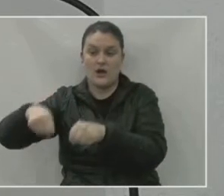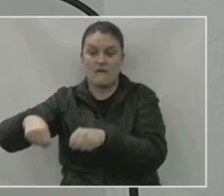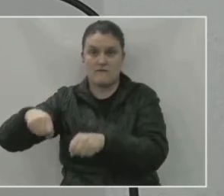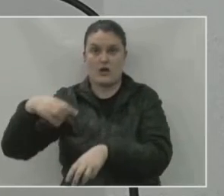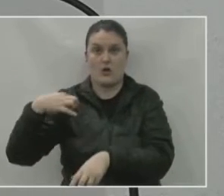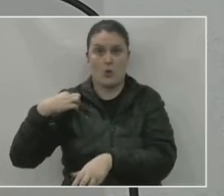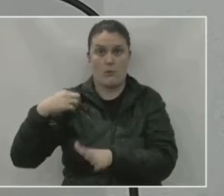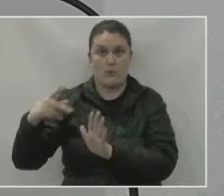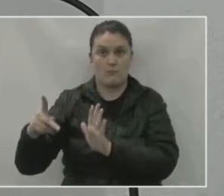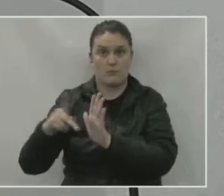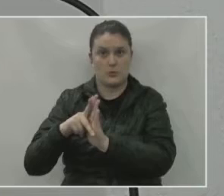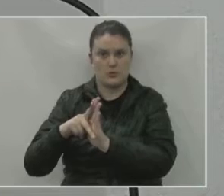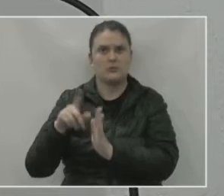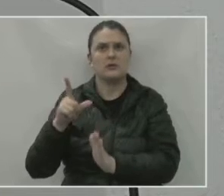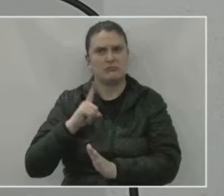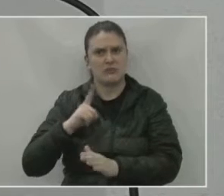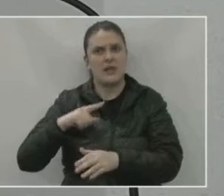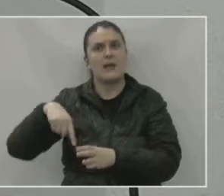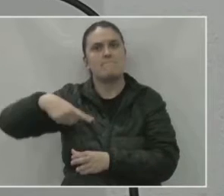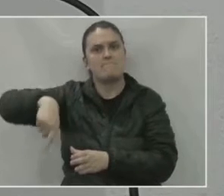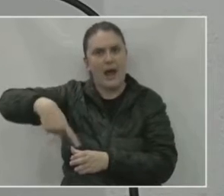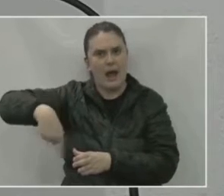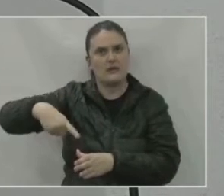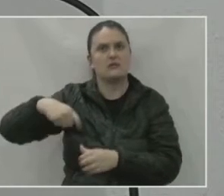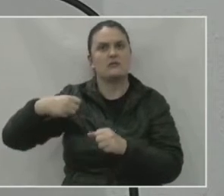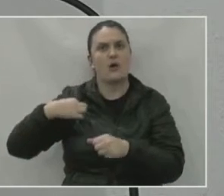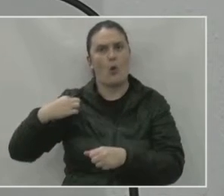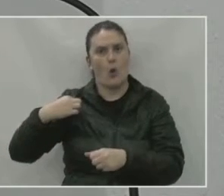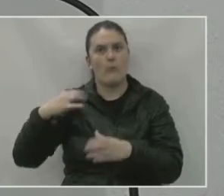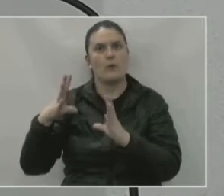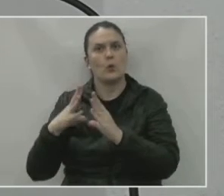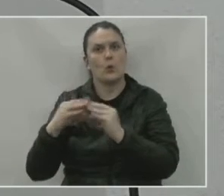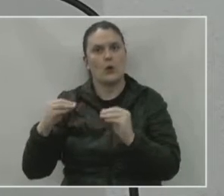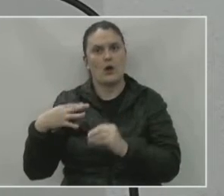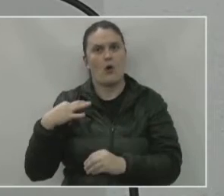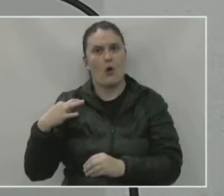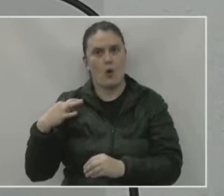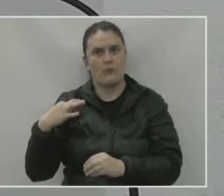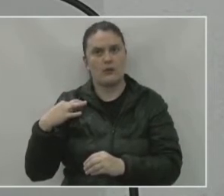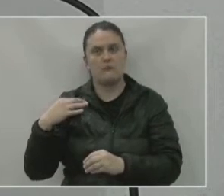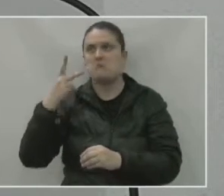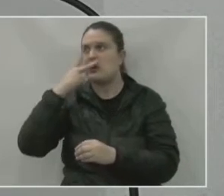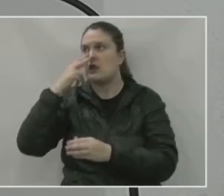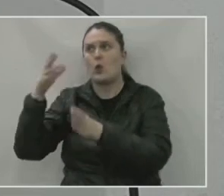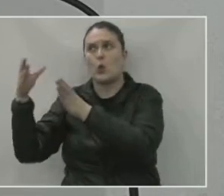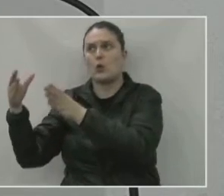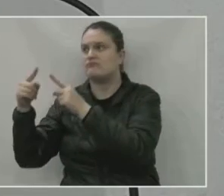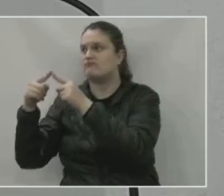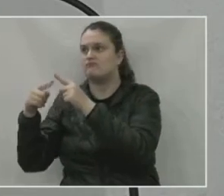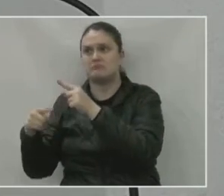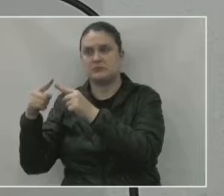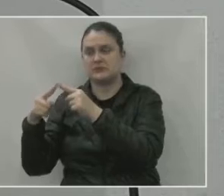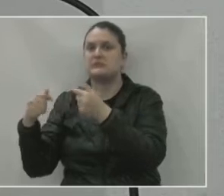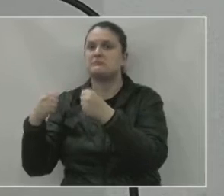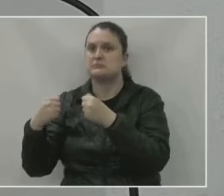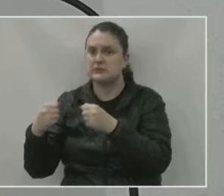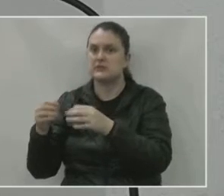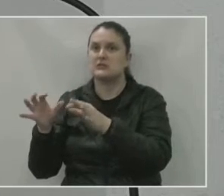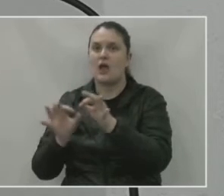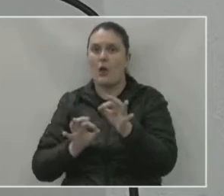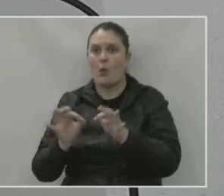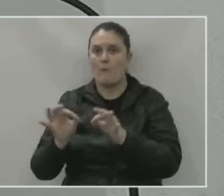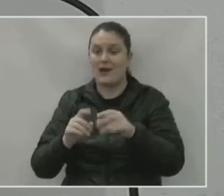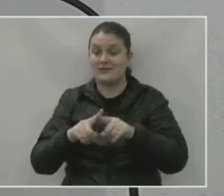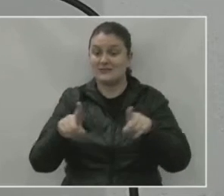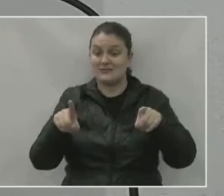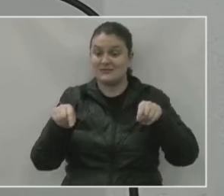nós temos equipamentos bons lá, máquina de lavar, secar roupa, né, que ficam num lugar inadequado. Né? Colocaríamos uma